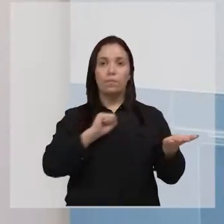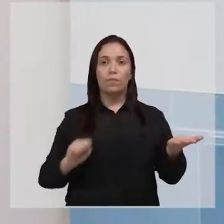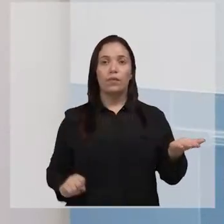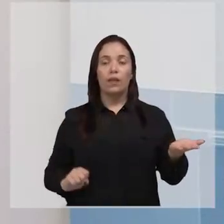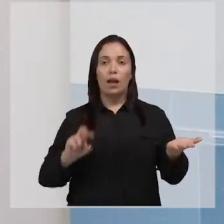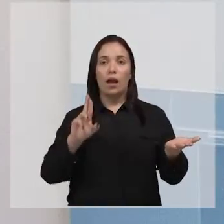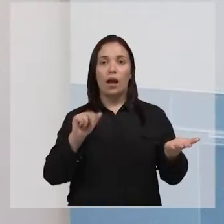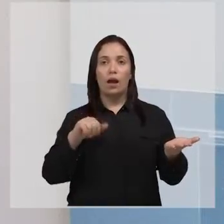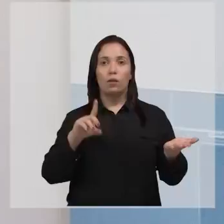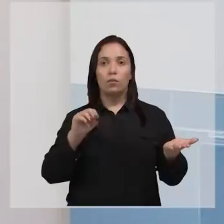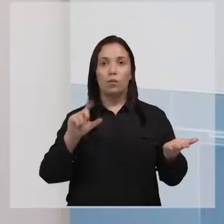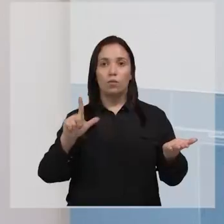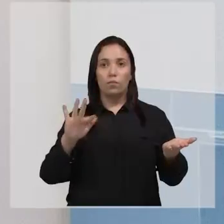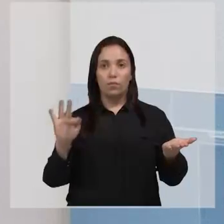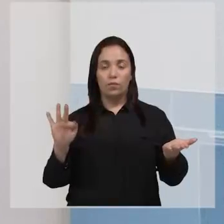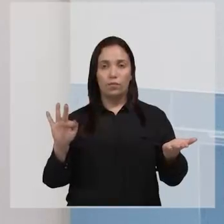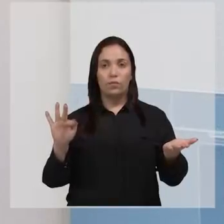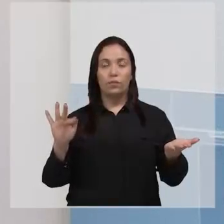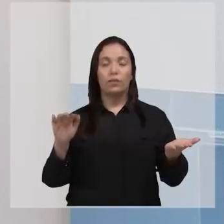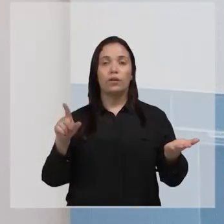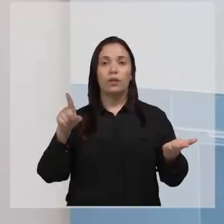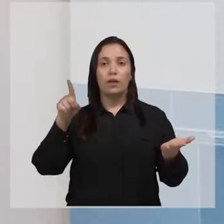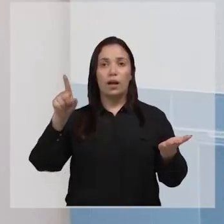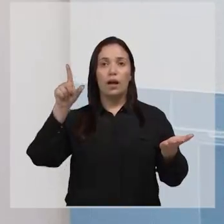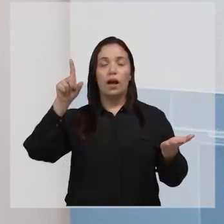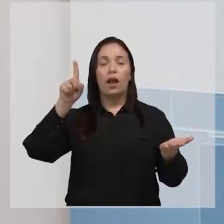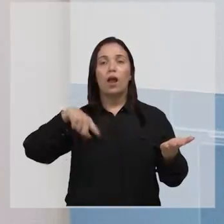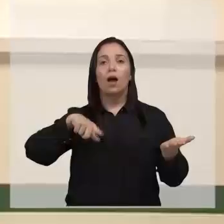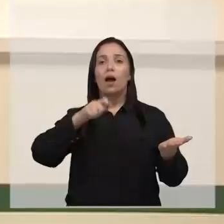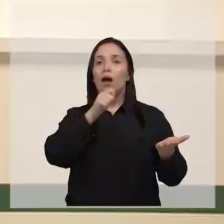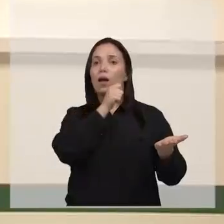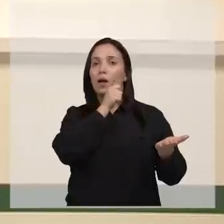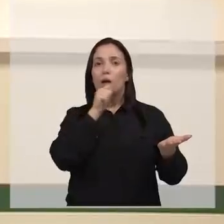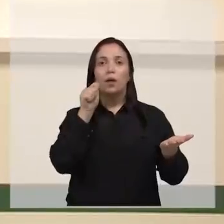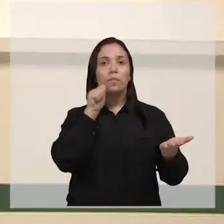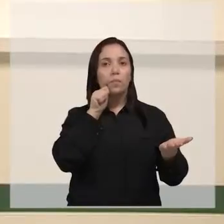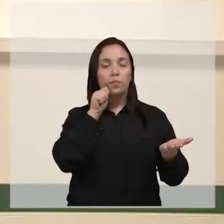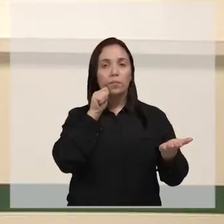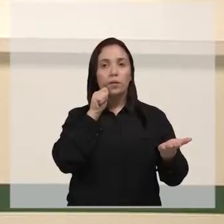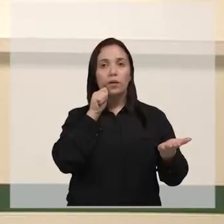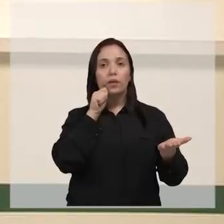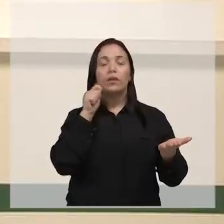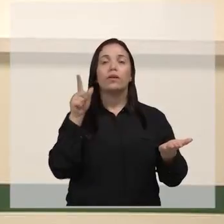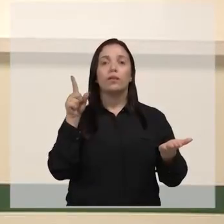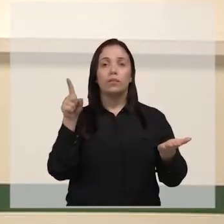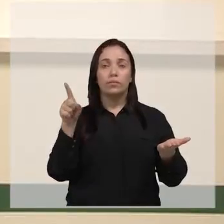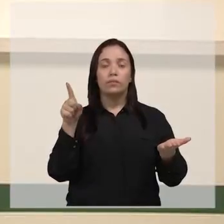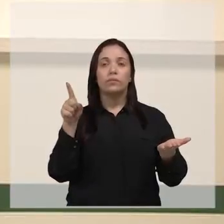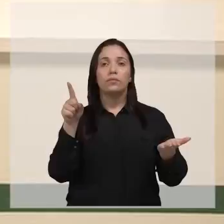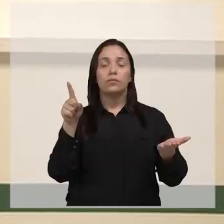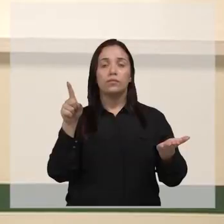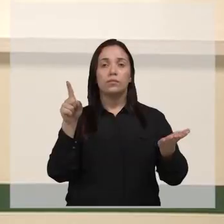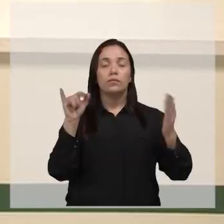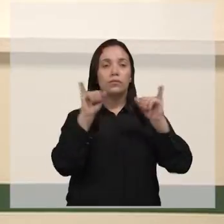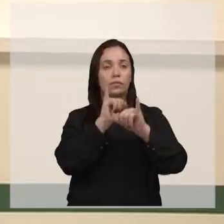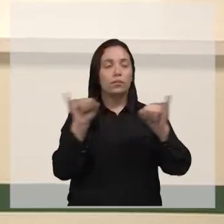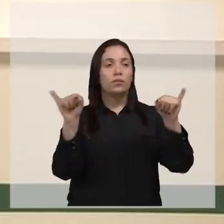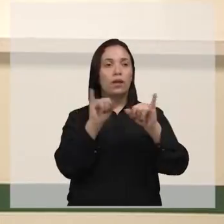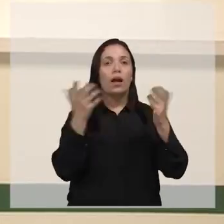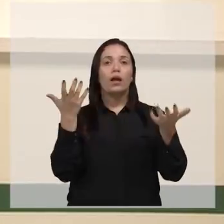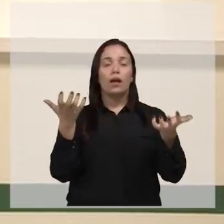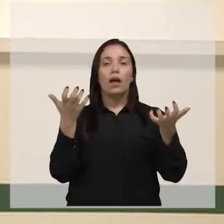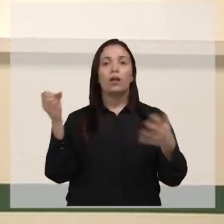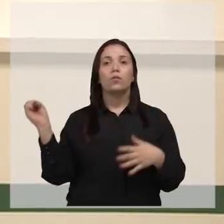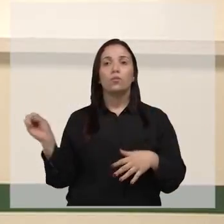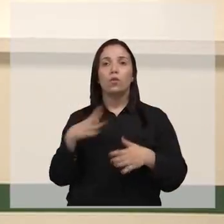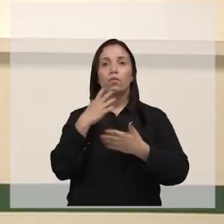Randolph Rodrigues, né? Lá do Amapá, né? Da rede. Da rede, ele está propondo um novo impeachment em relação